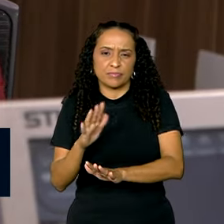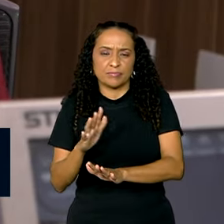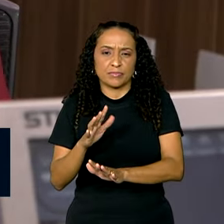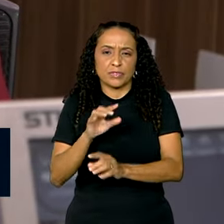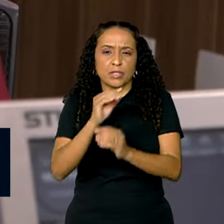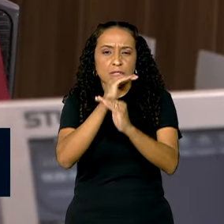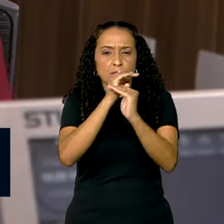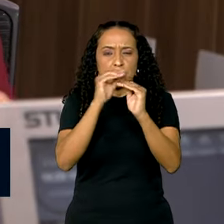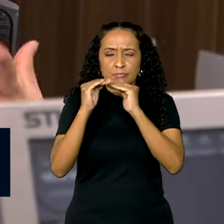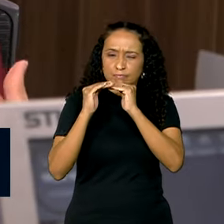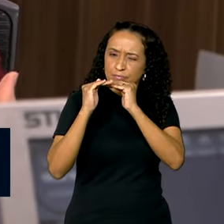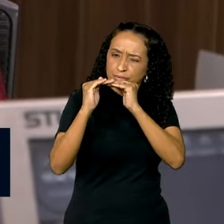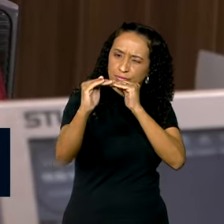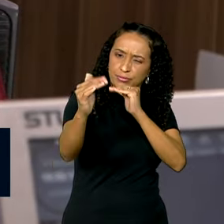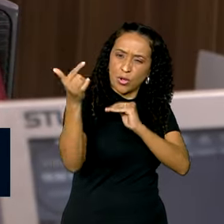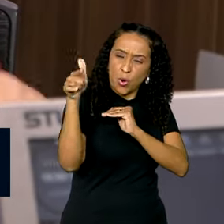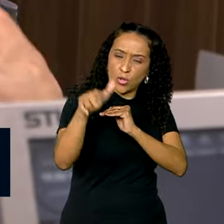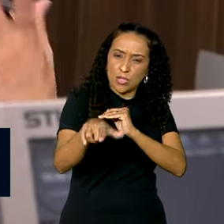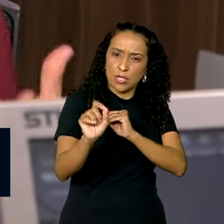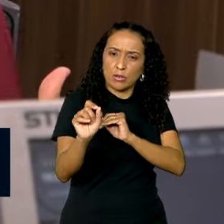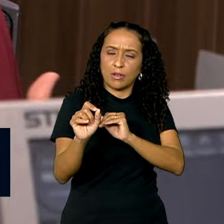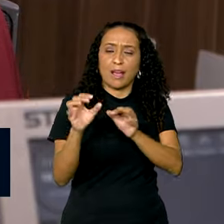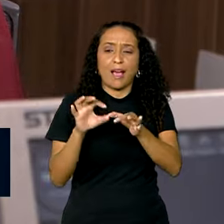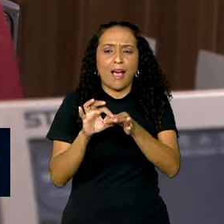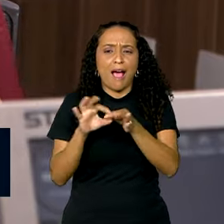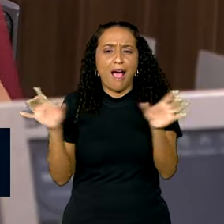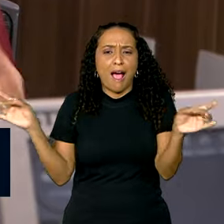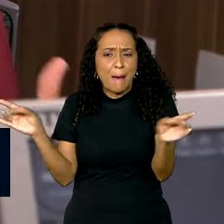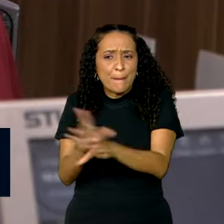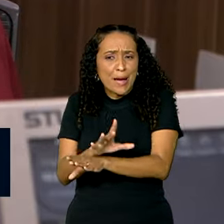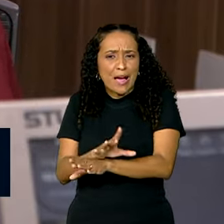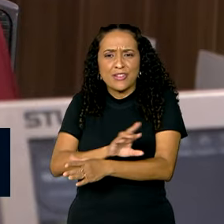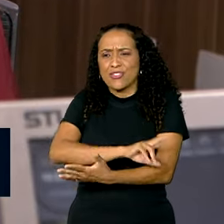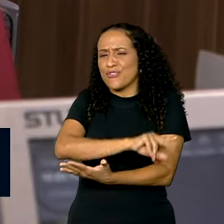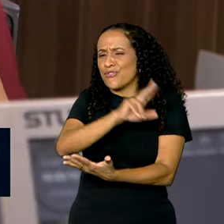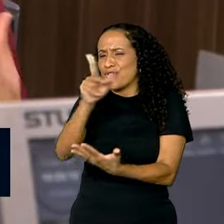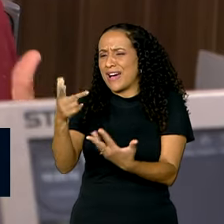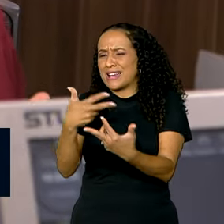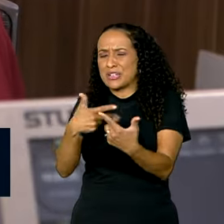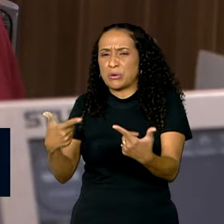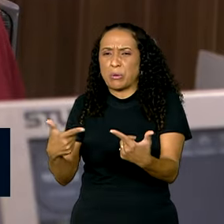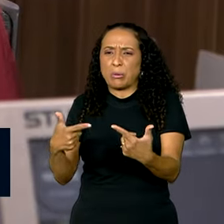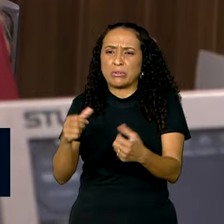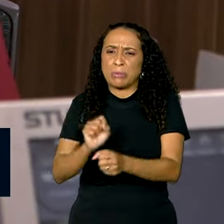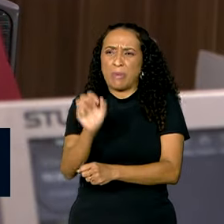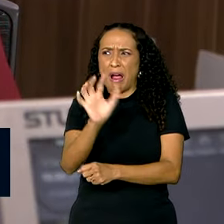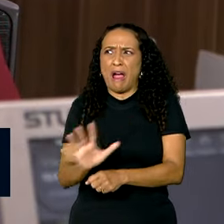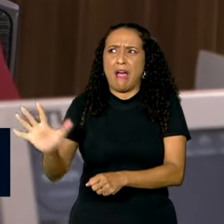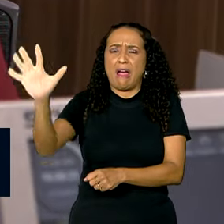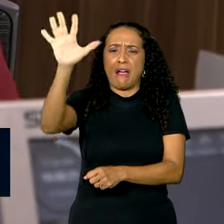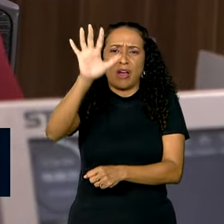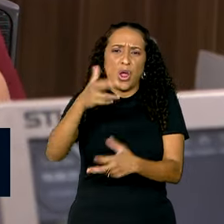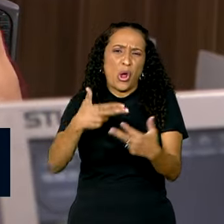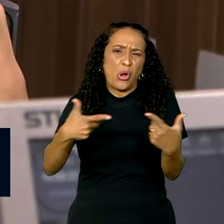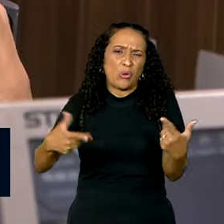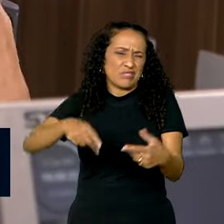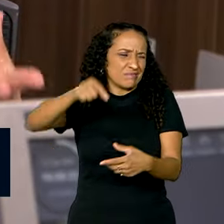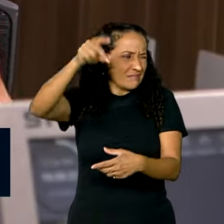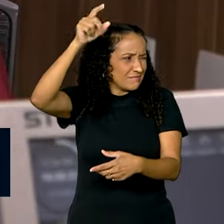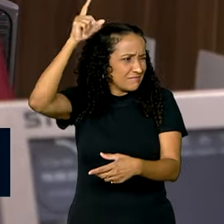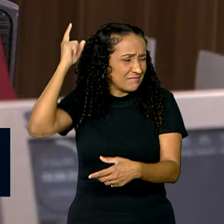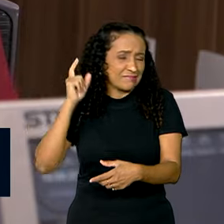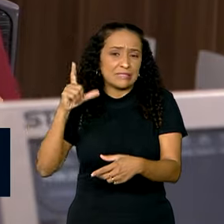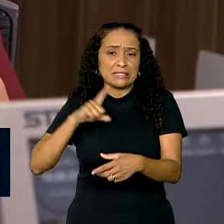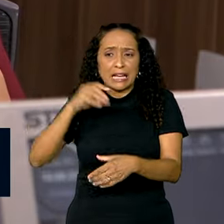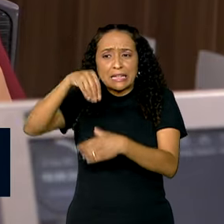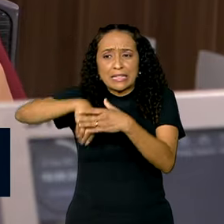Horizonte para que a gente consiga se livrar realmente de vários esqueletos espalhados pelo Brasil aquelas coisas que estão né nas